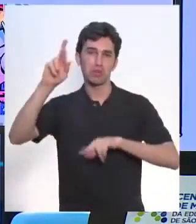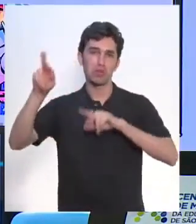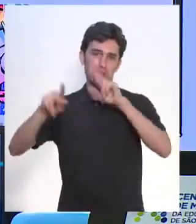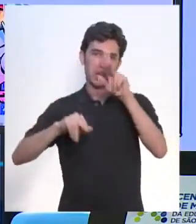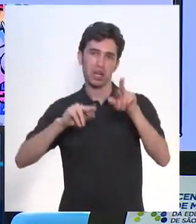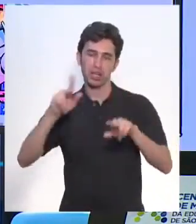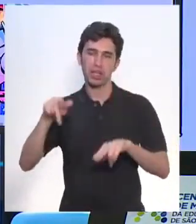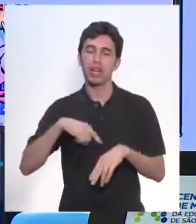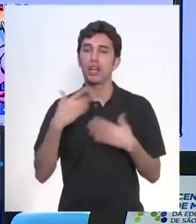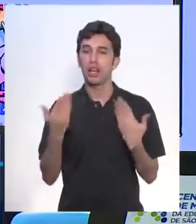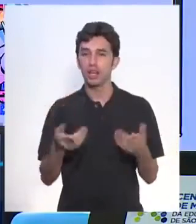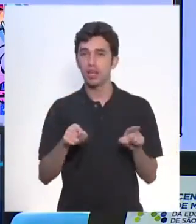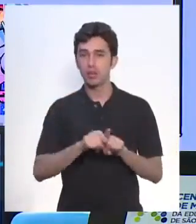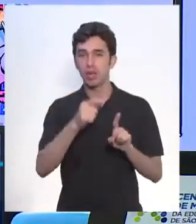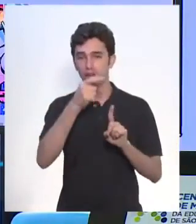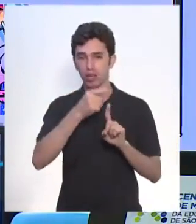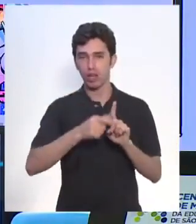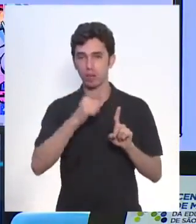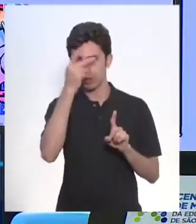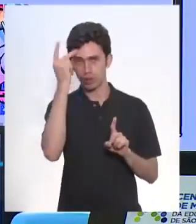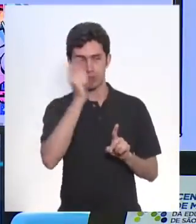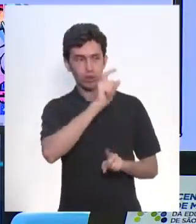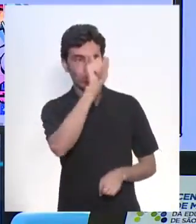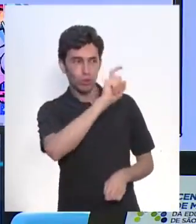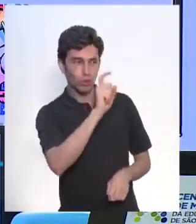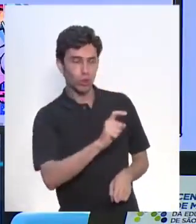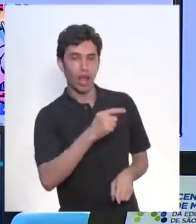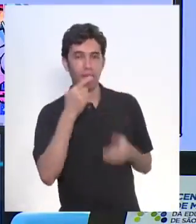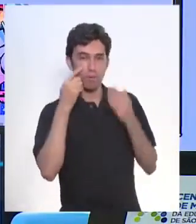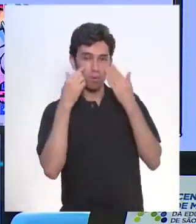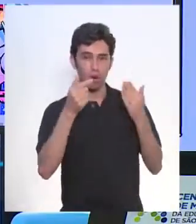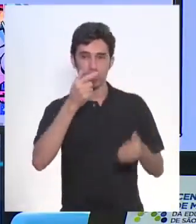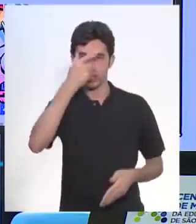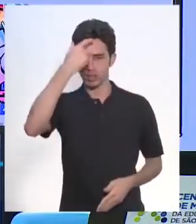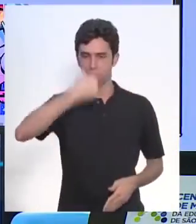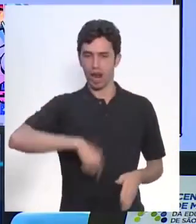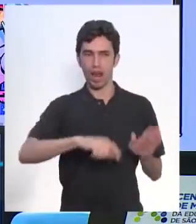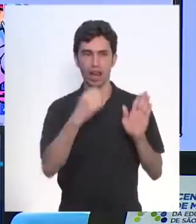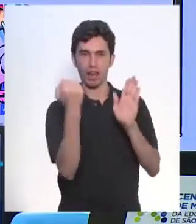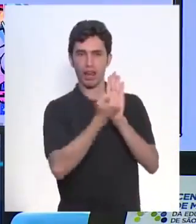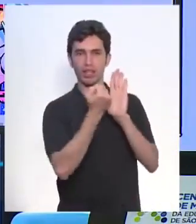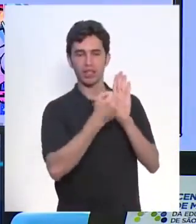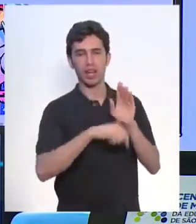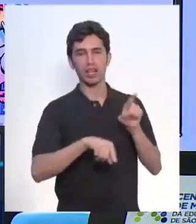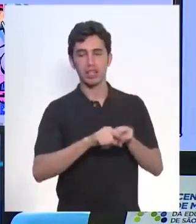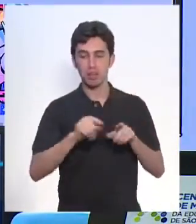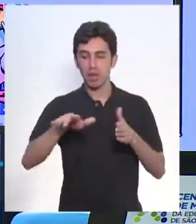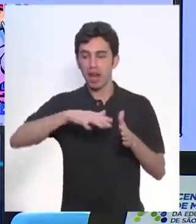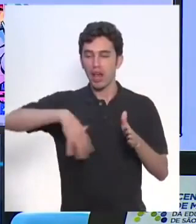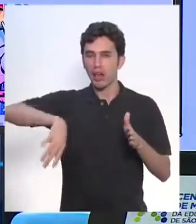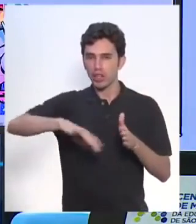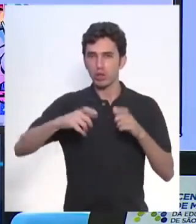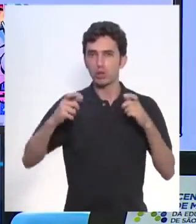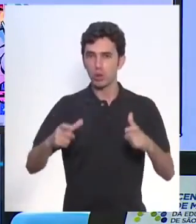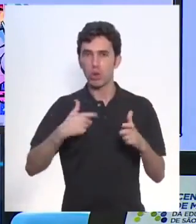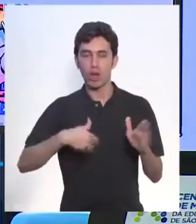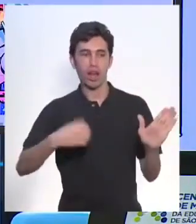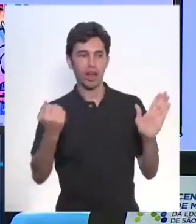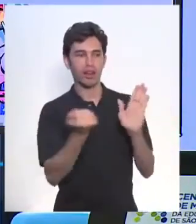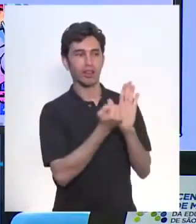forma do próprio grafiteiro também colocar a sua identidade, a identidade da sua região, do seu local na sua obra,